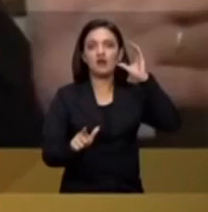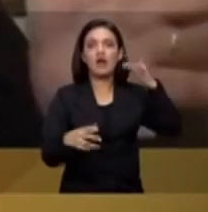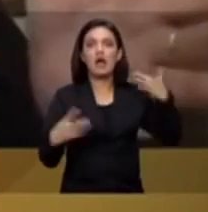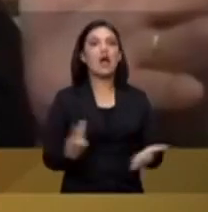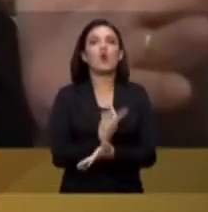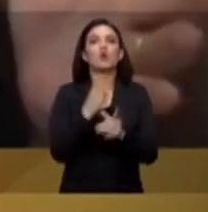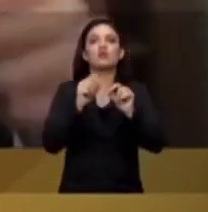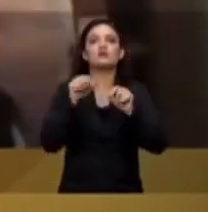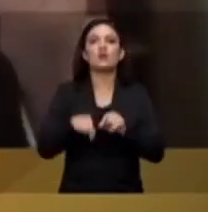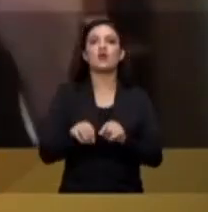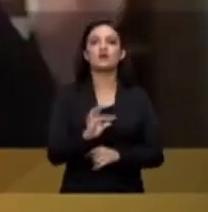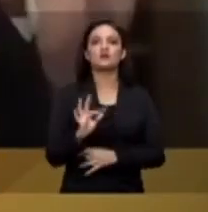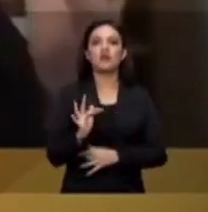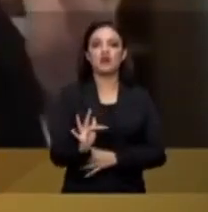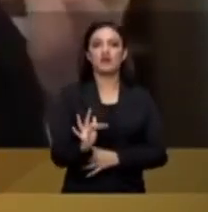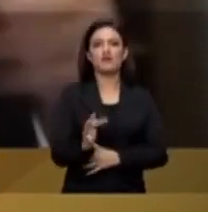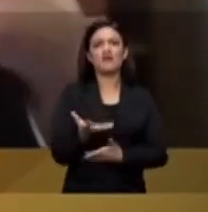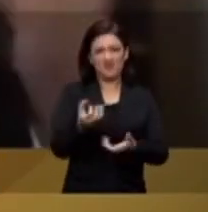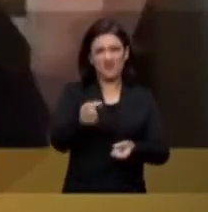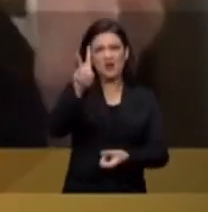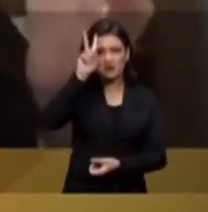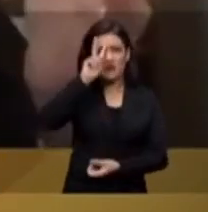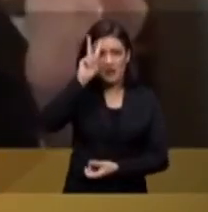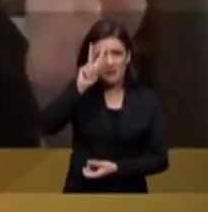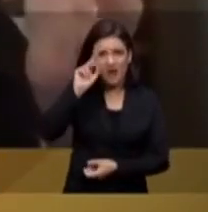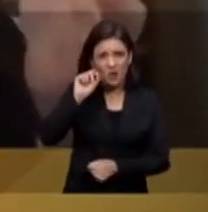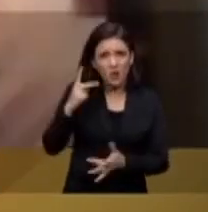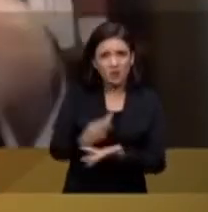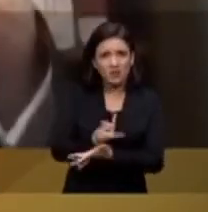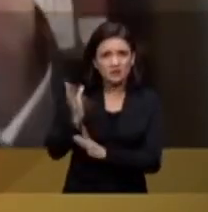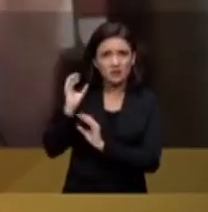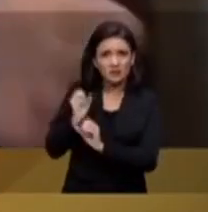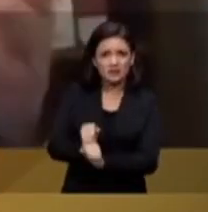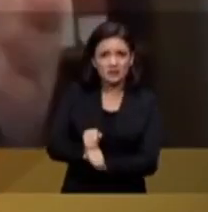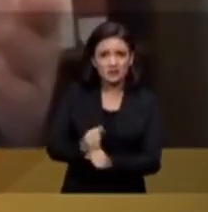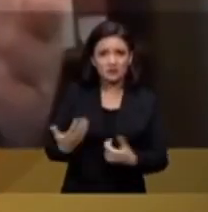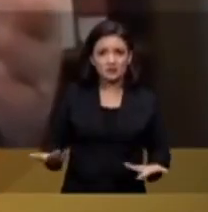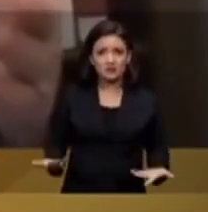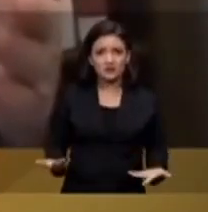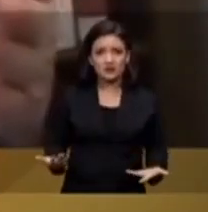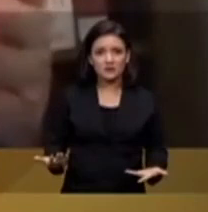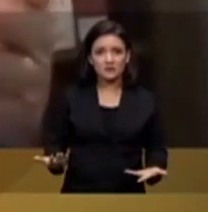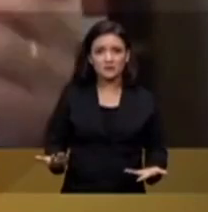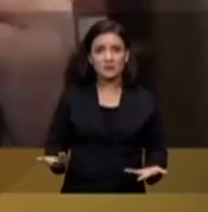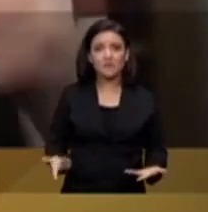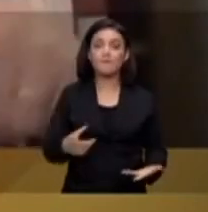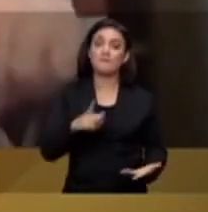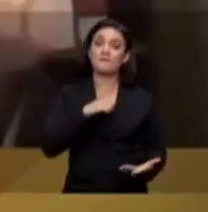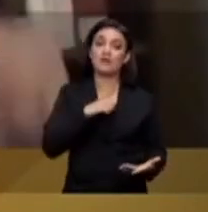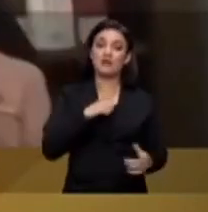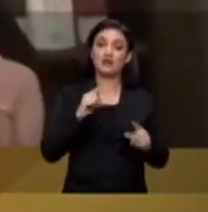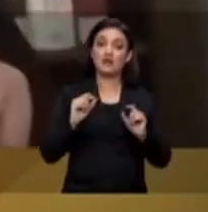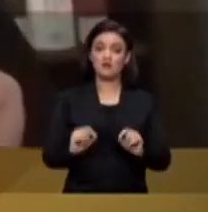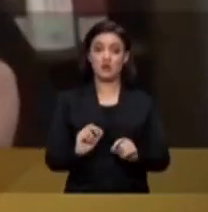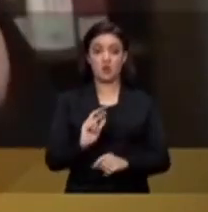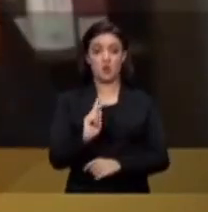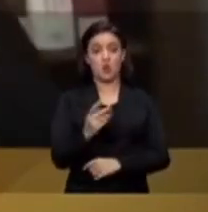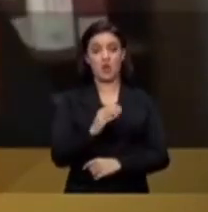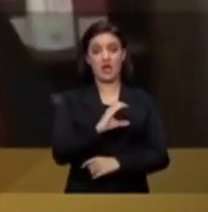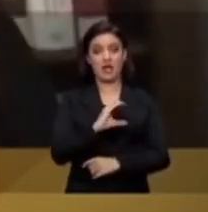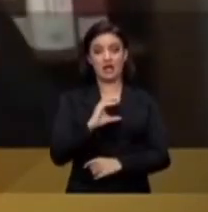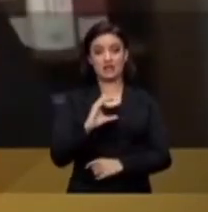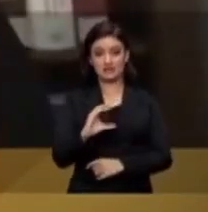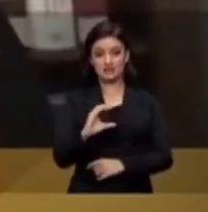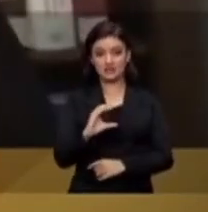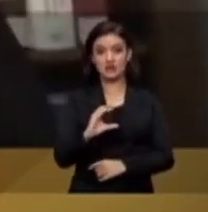nessa Suprema Corte? Rememoremos a bem da história. Houve uma opção de trazer o habeas corpus, que é